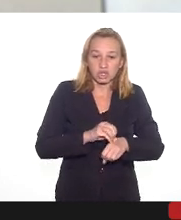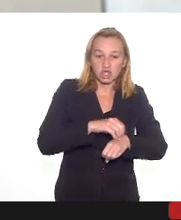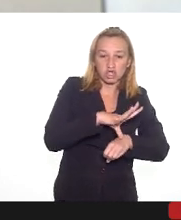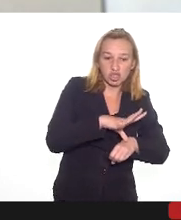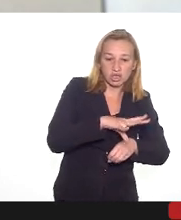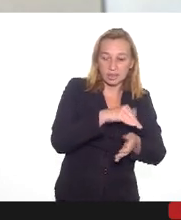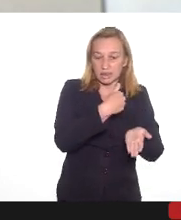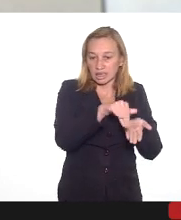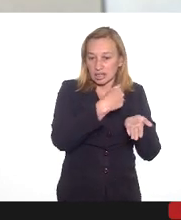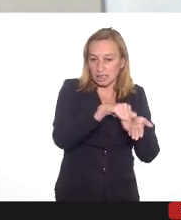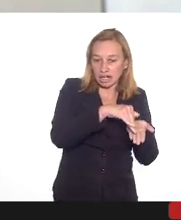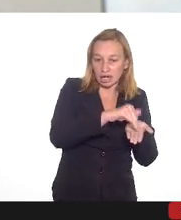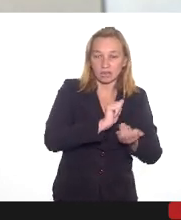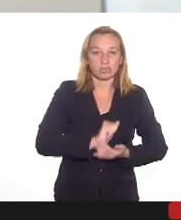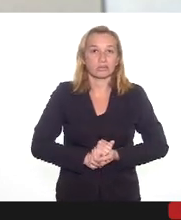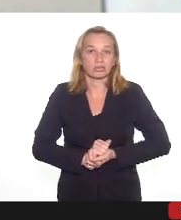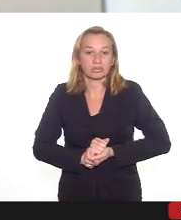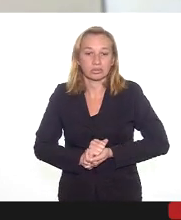né?